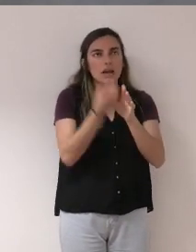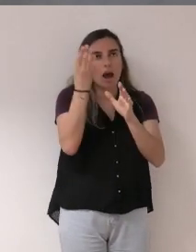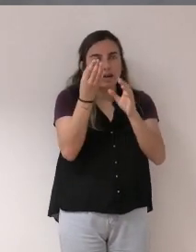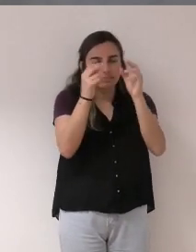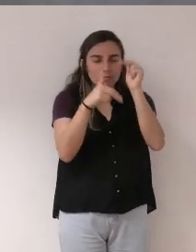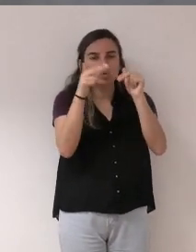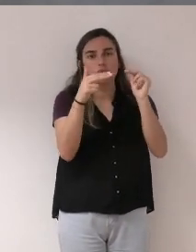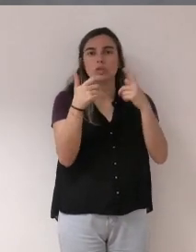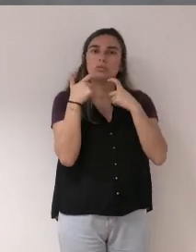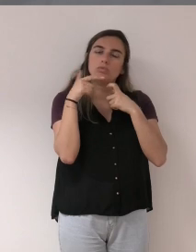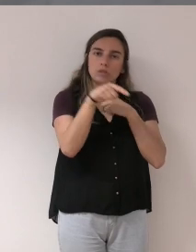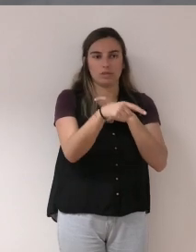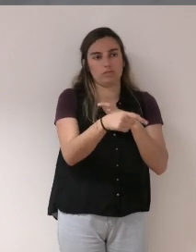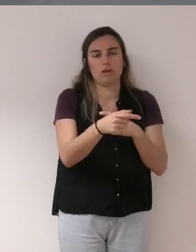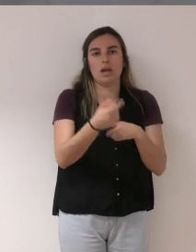toda aquela